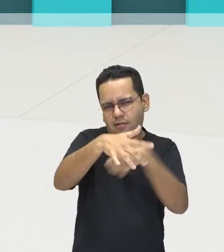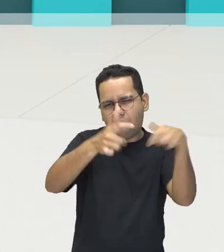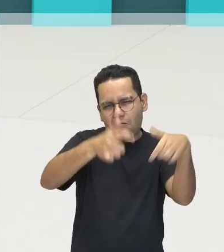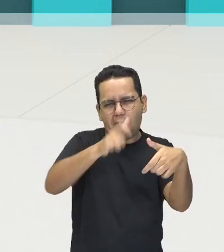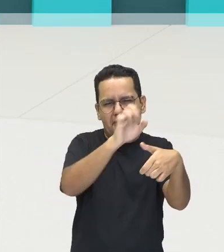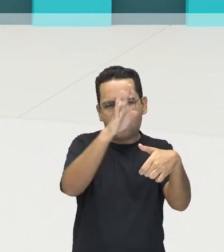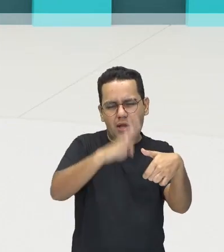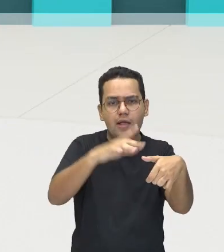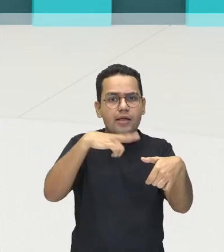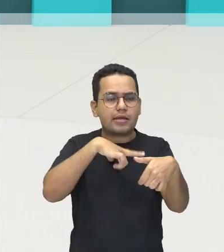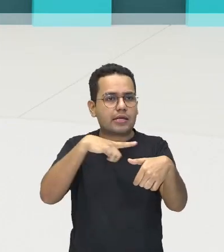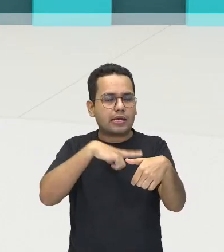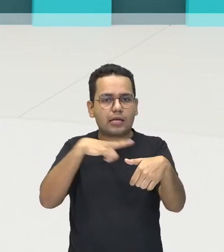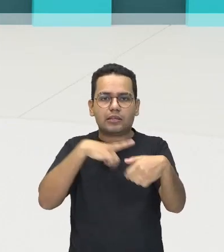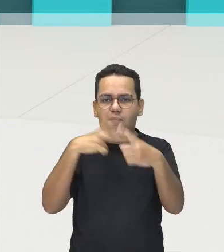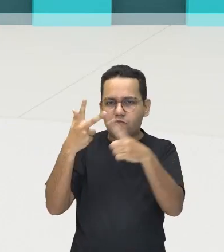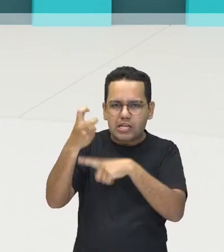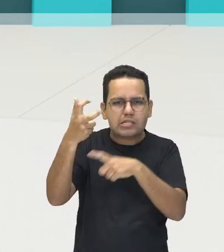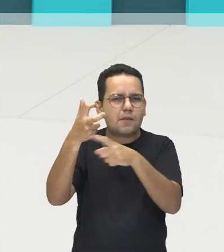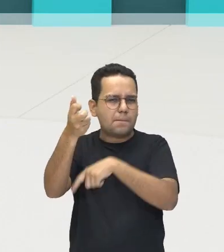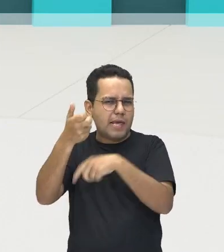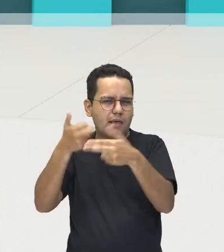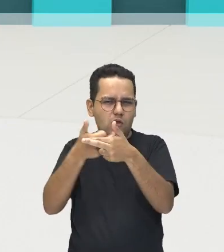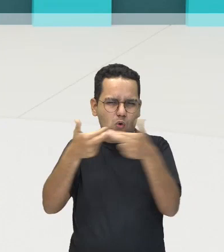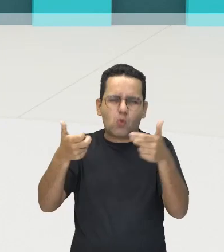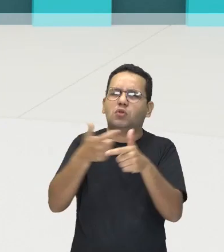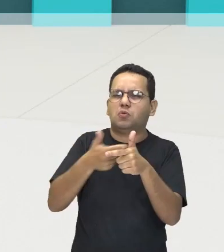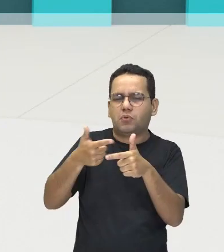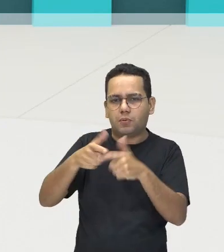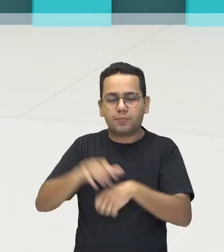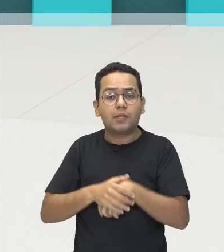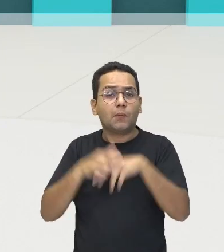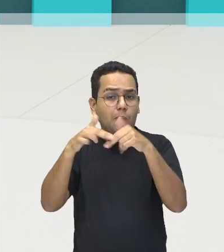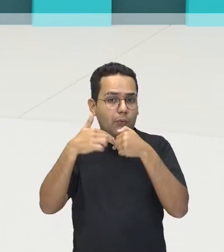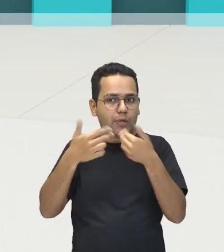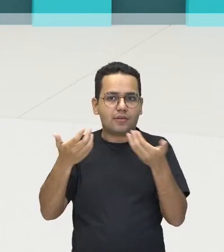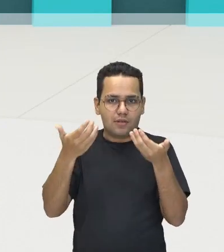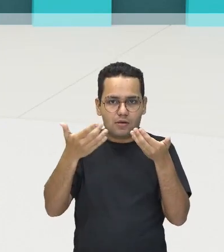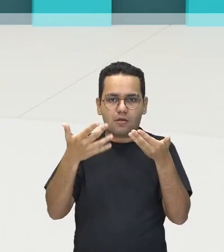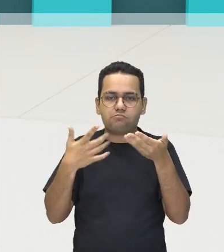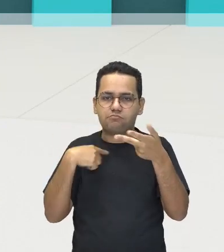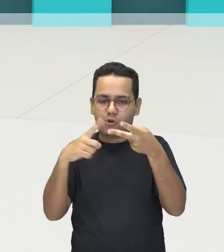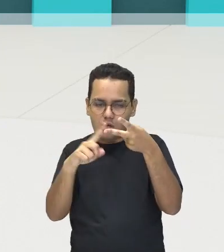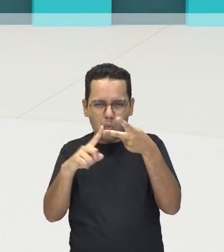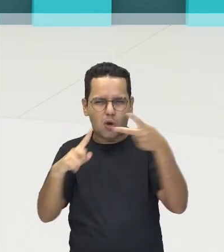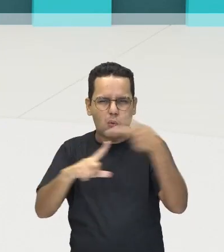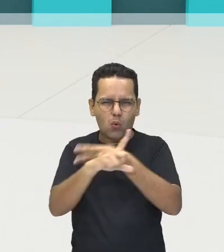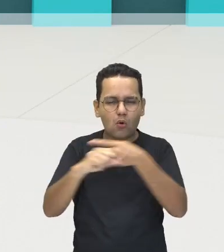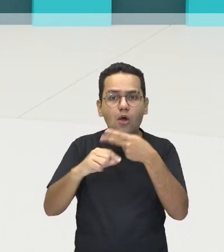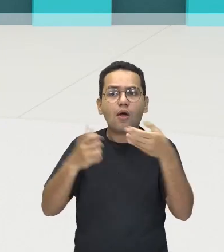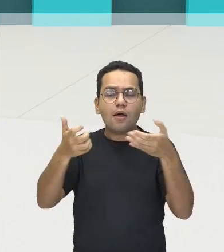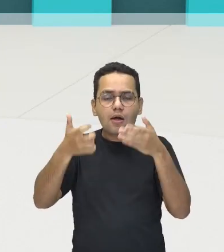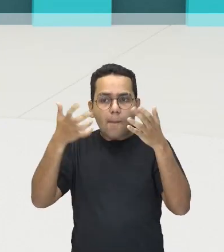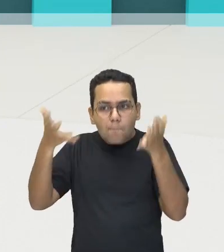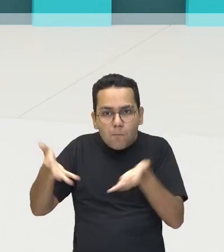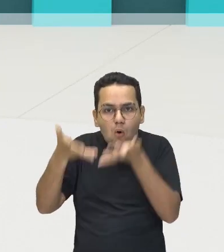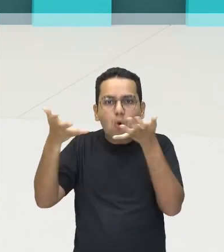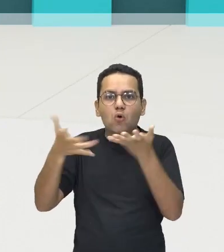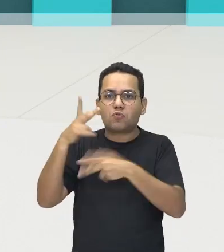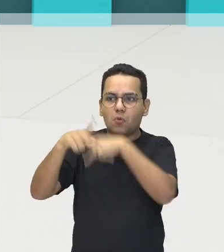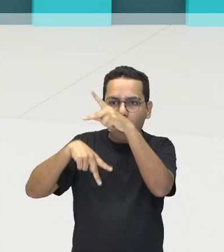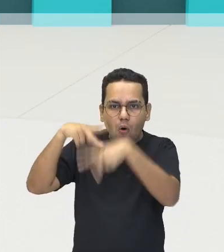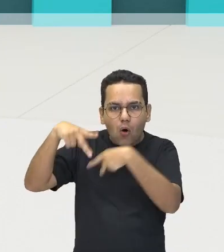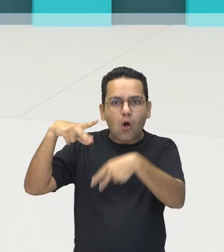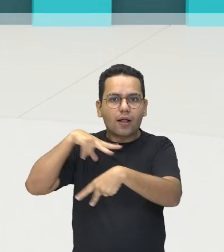adversidades. Ele pode dizer que o povo português deve ser exaltado por isso, porque afinal eles enfrentaram o mar, enfrentaram